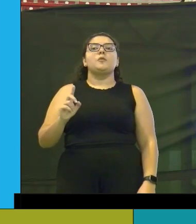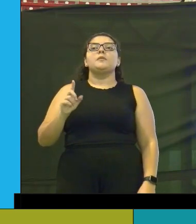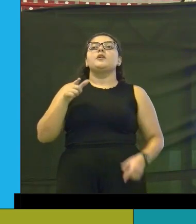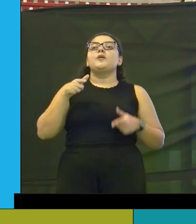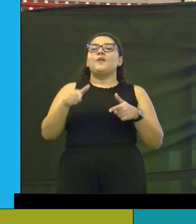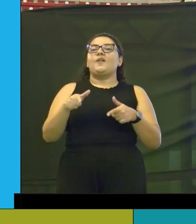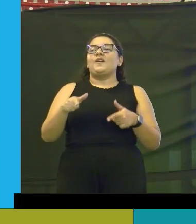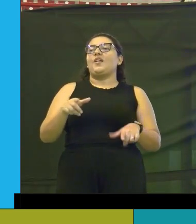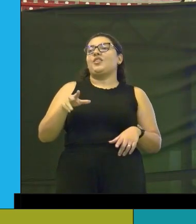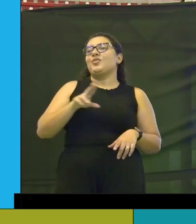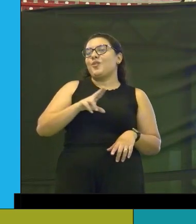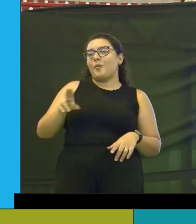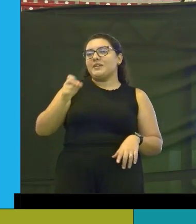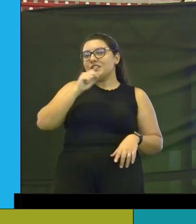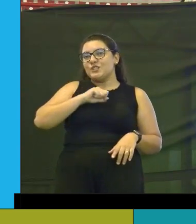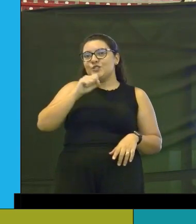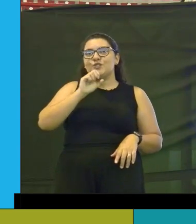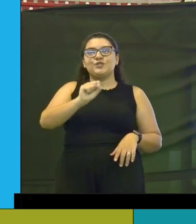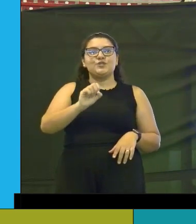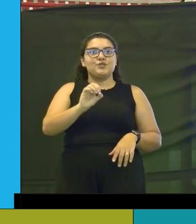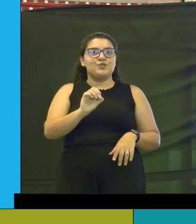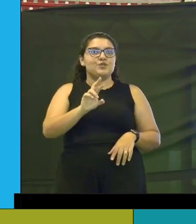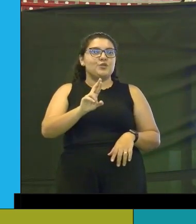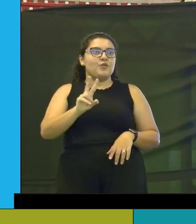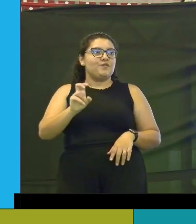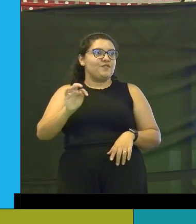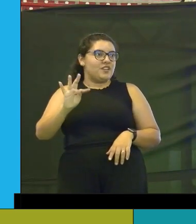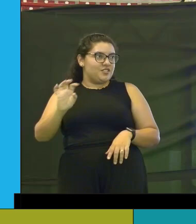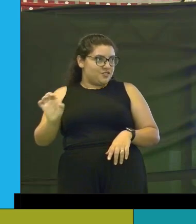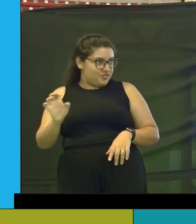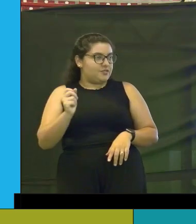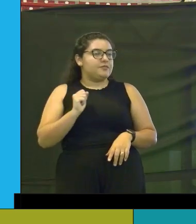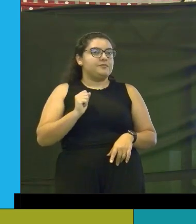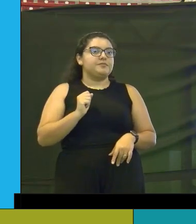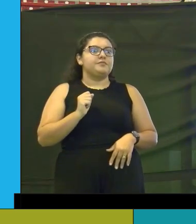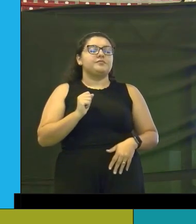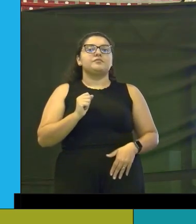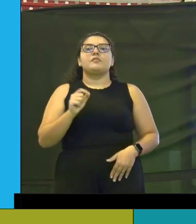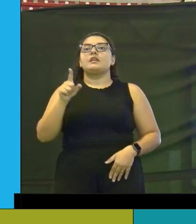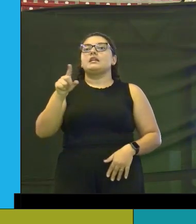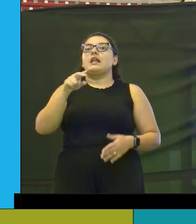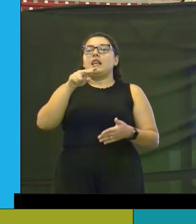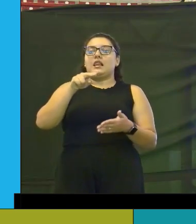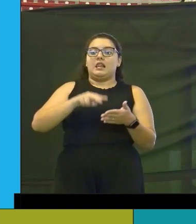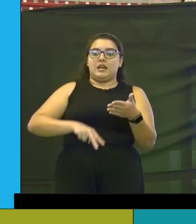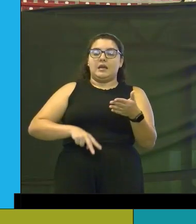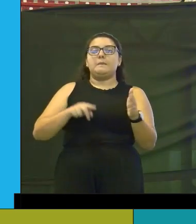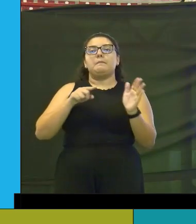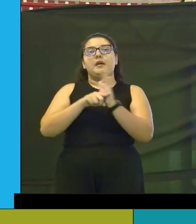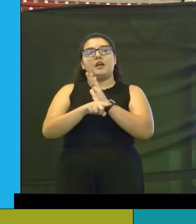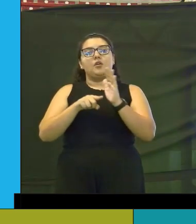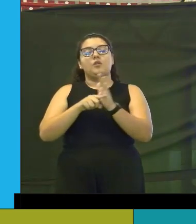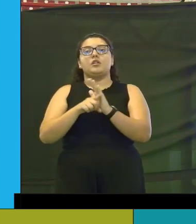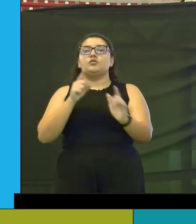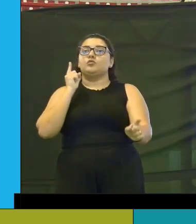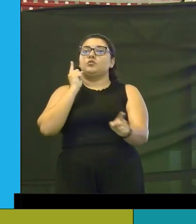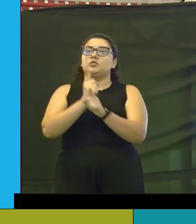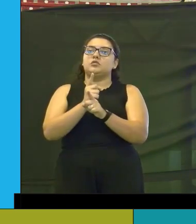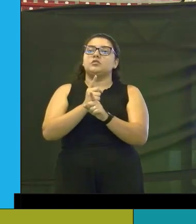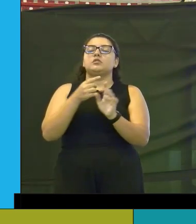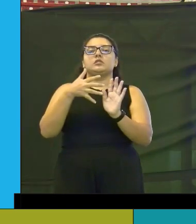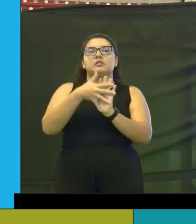sorvete. Não é isso? Em outras palavras? Então, se você estiver lendo uma questão e identificar